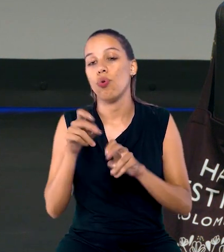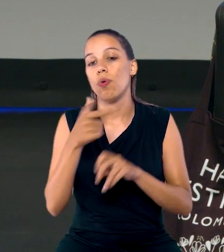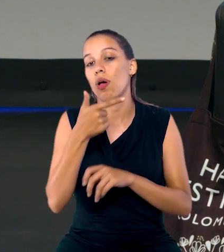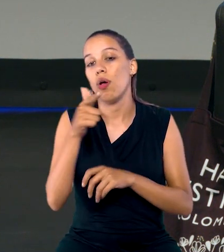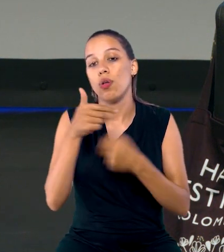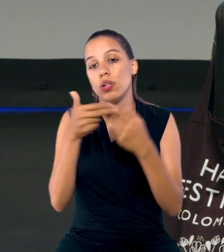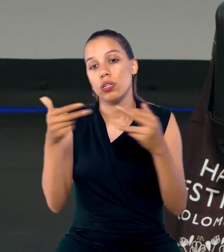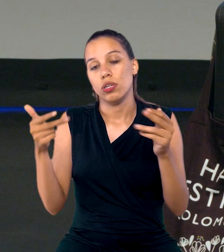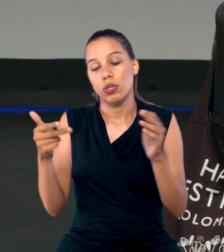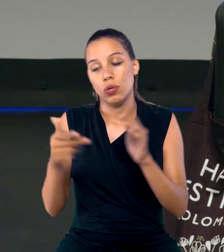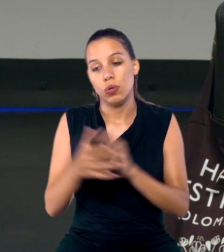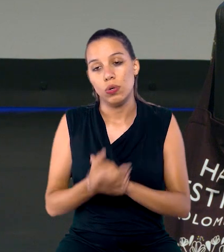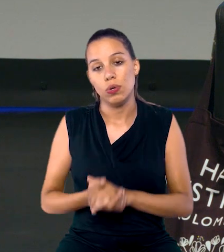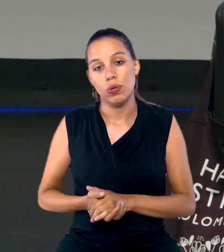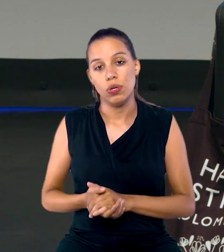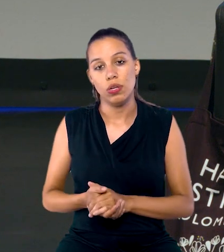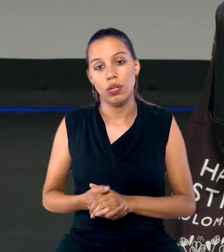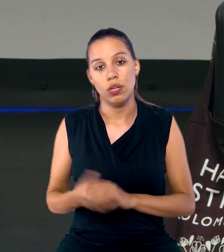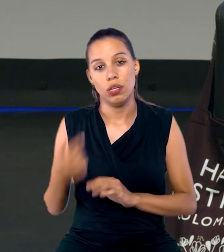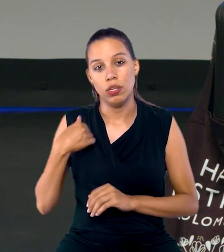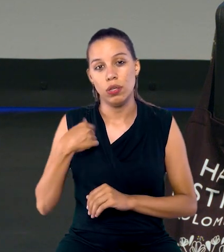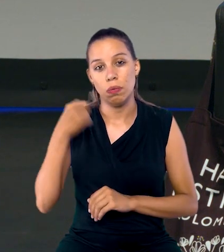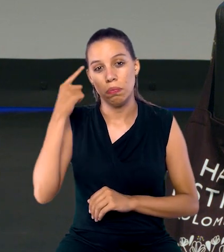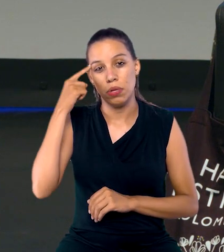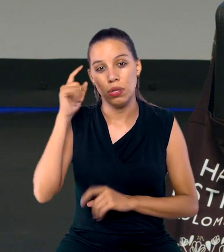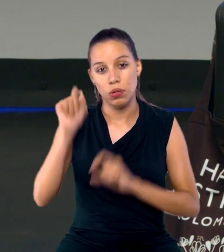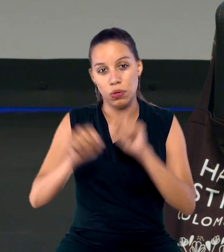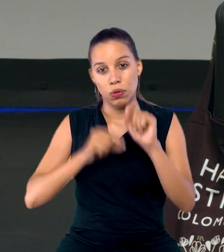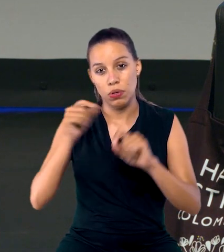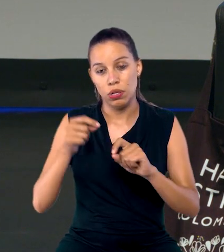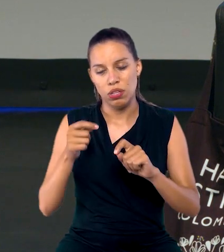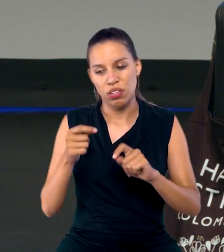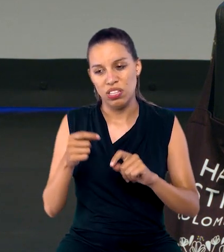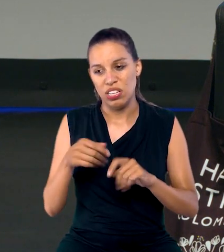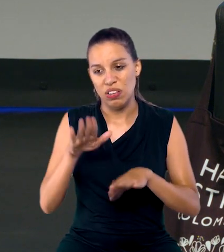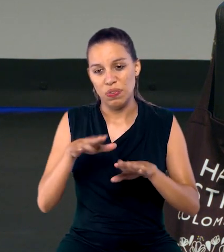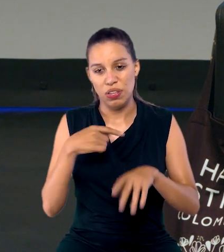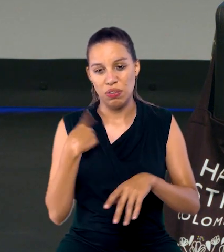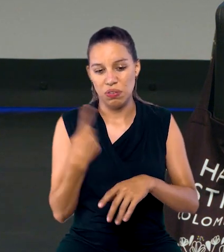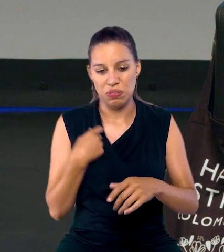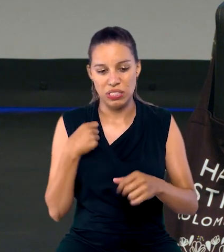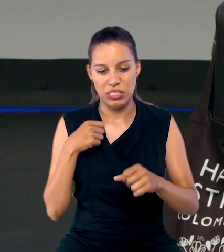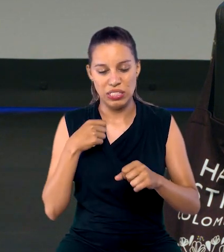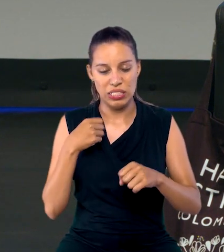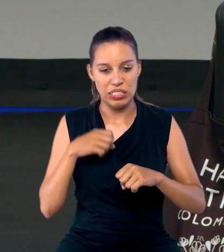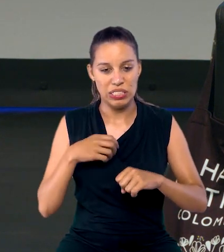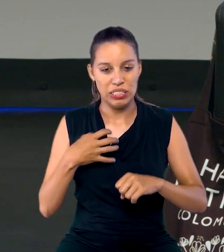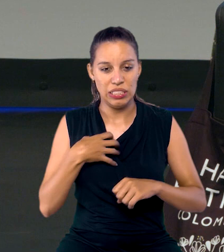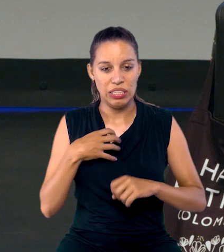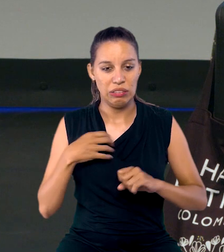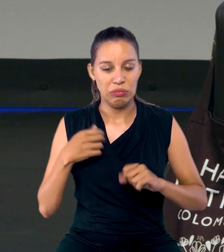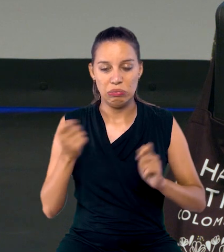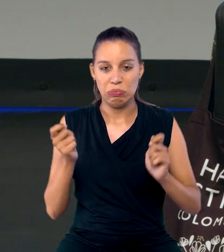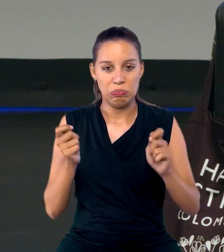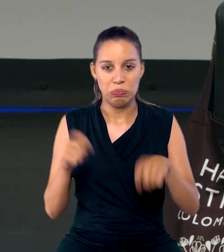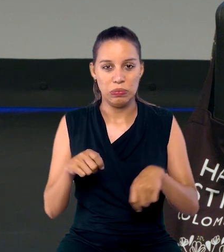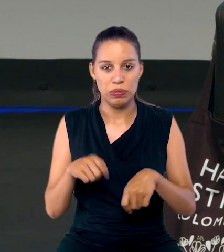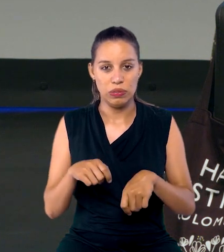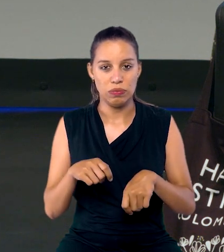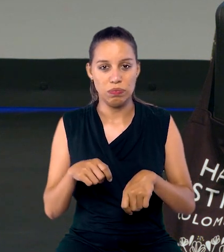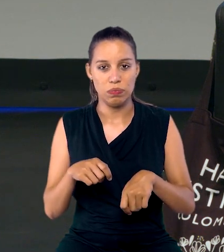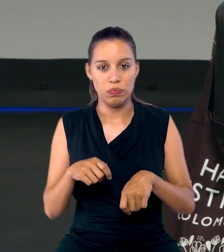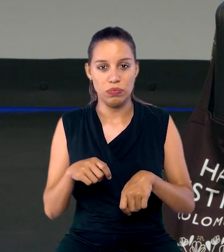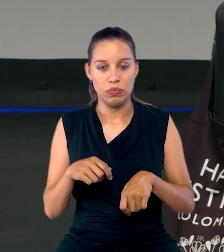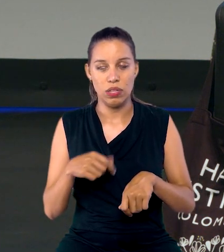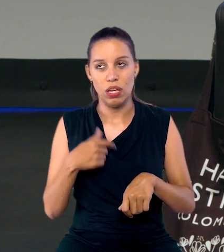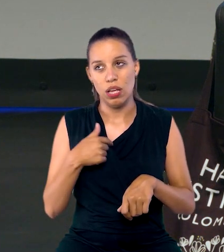outras questões, né, eu fico pensando que a sensação de impotência, por vezes, ela traz essa armadilha de